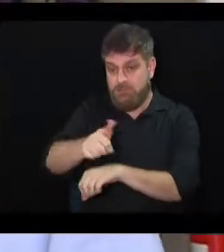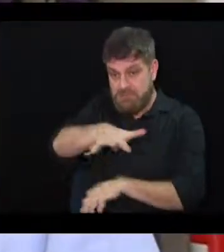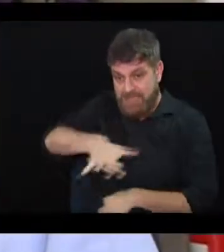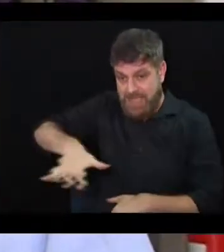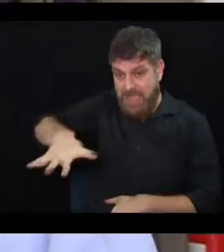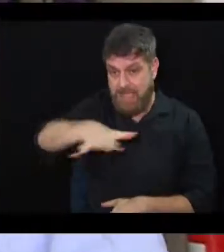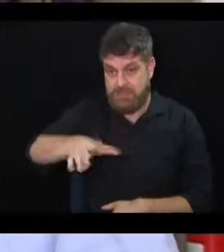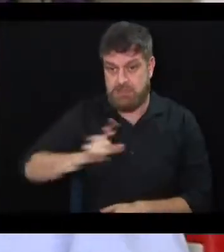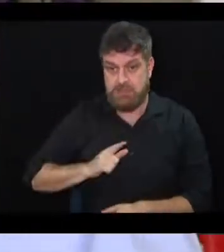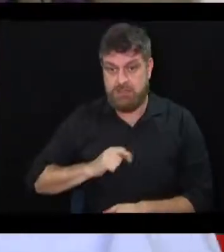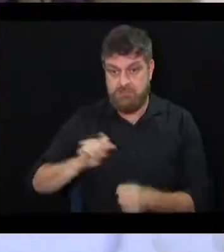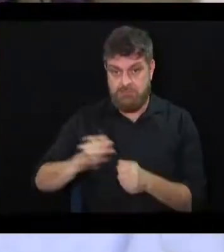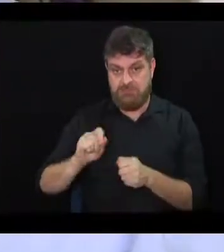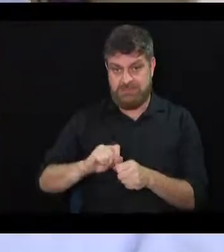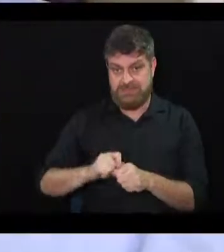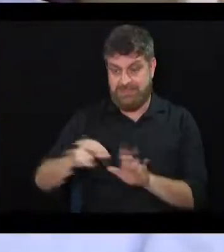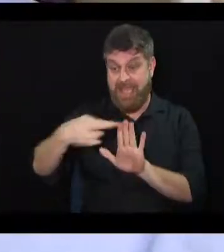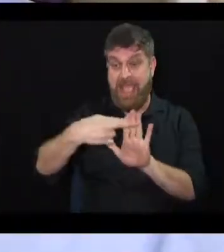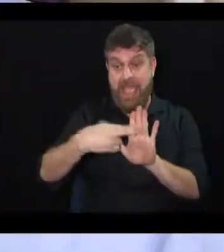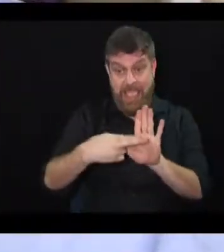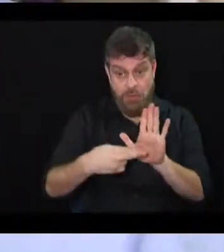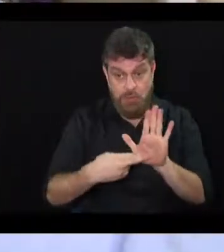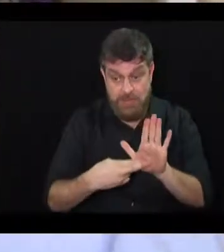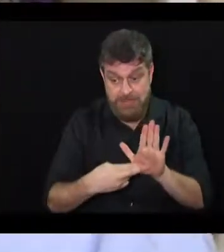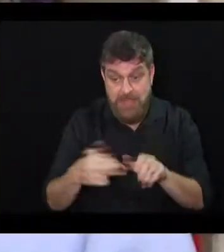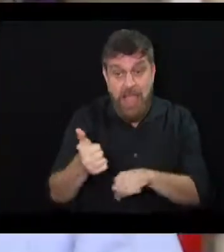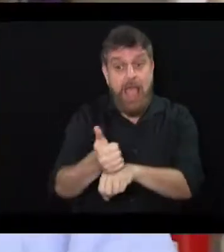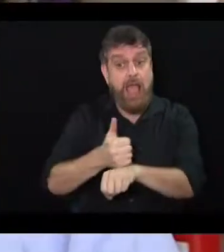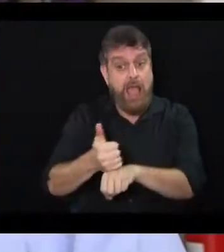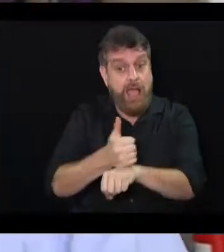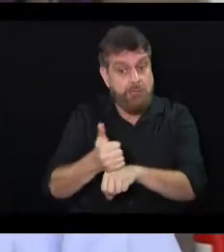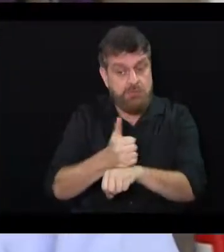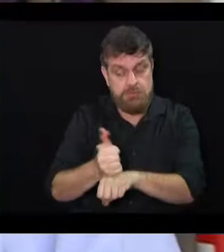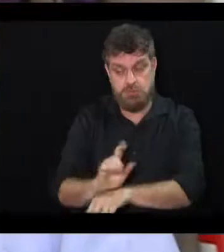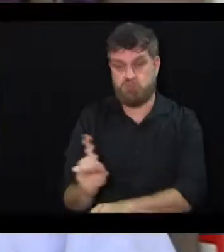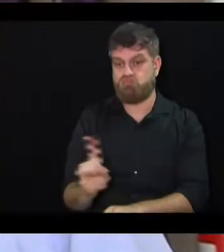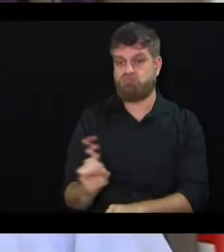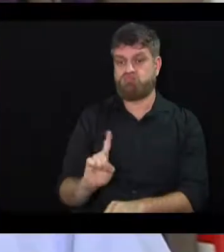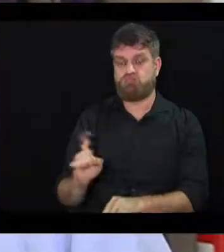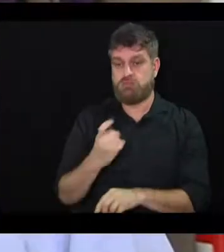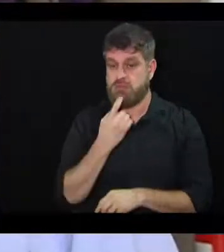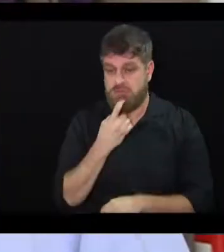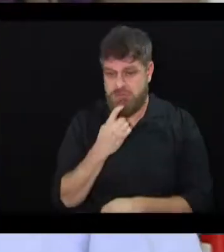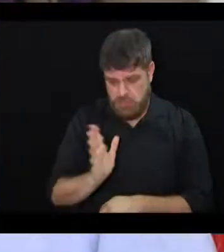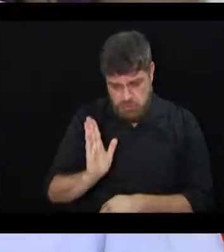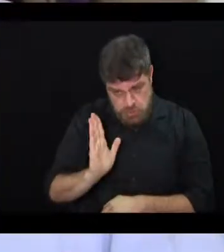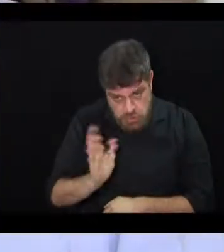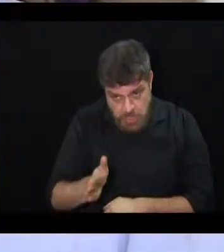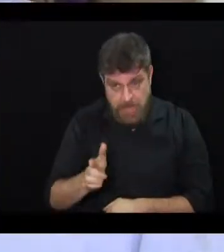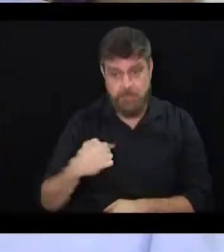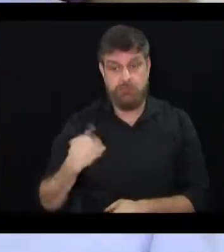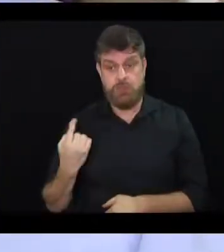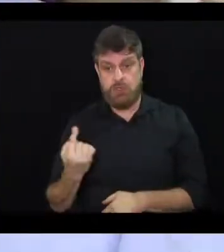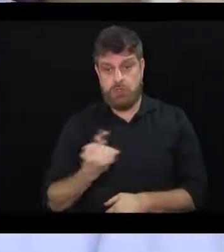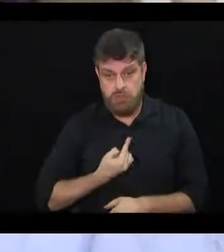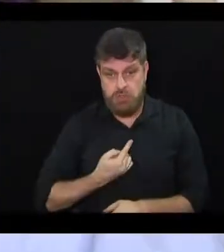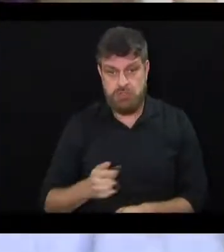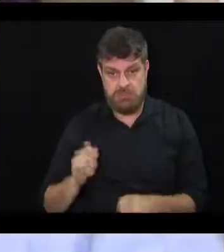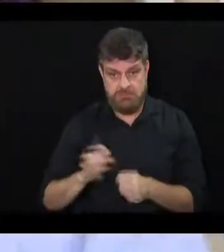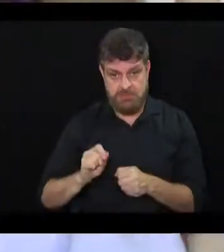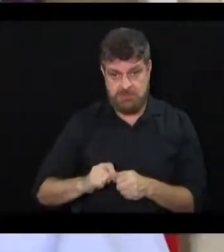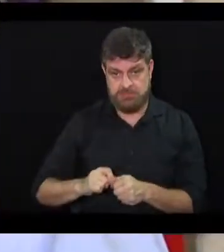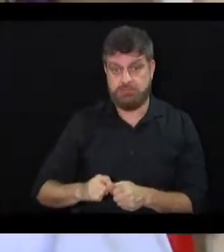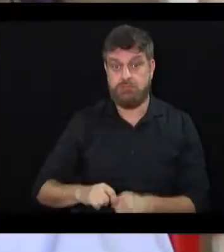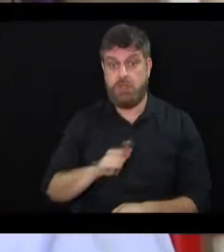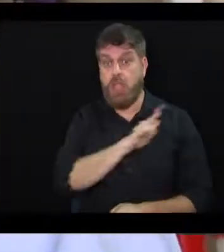aqui não está se regularizando ou regulamentando a optometria no município de Campinas. Quem assim procede